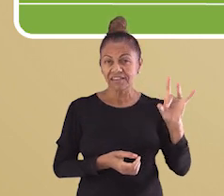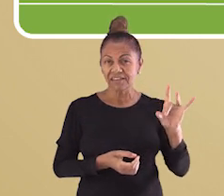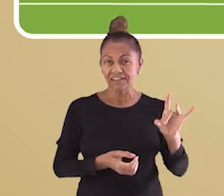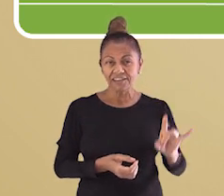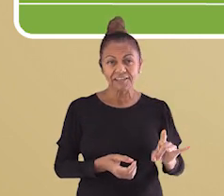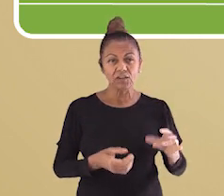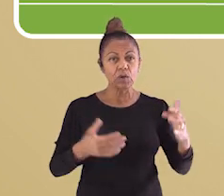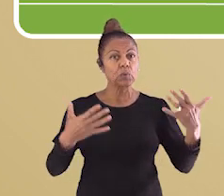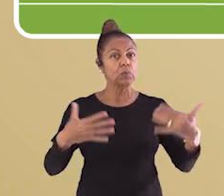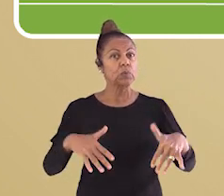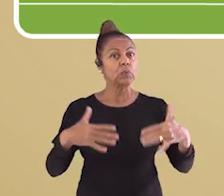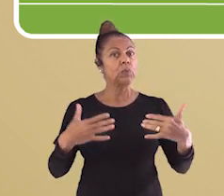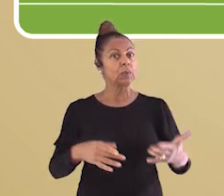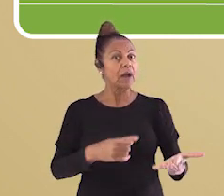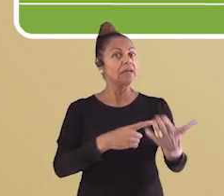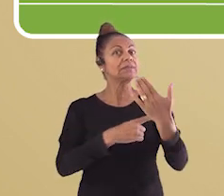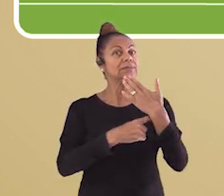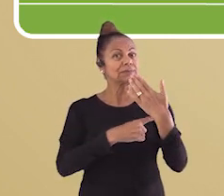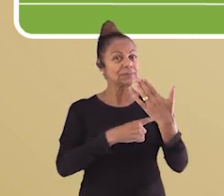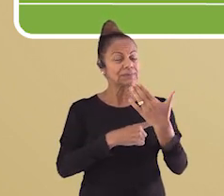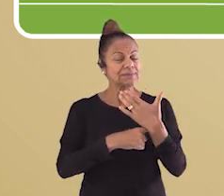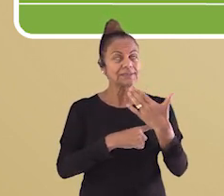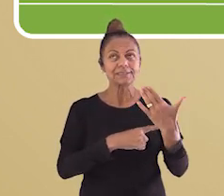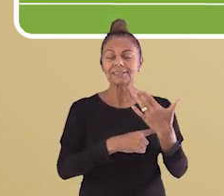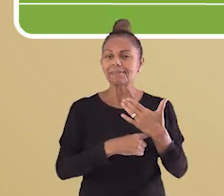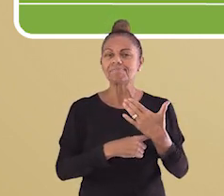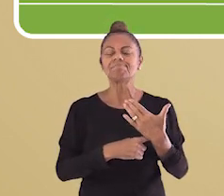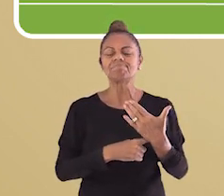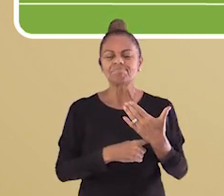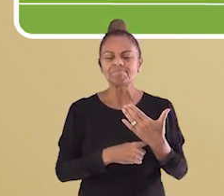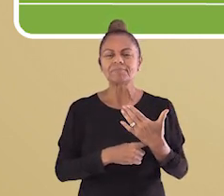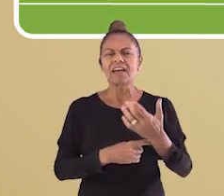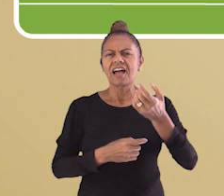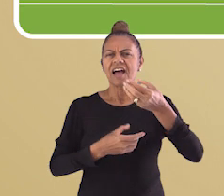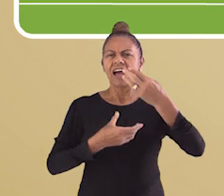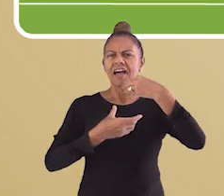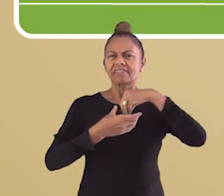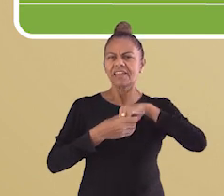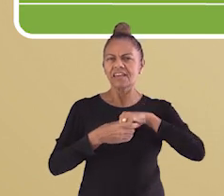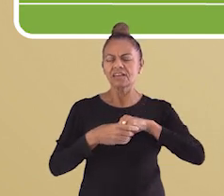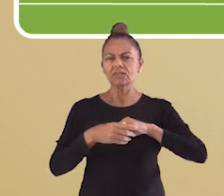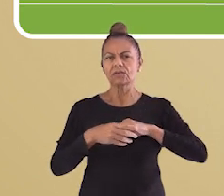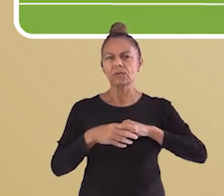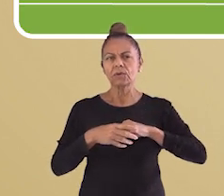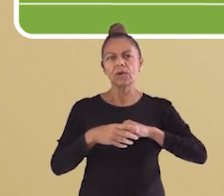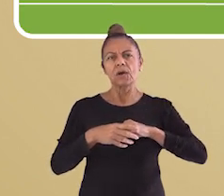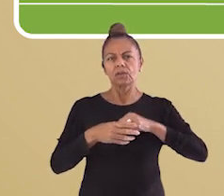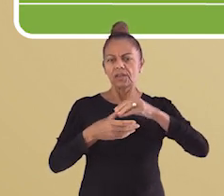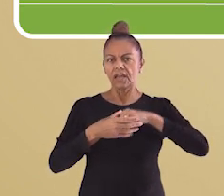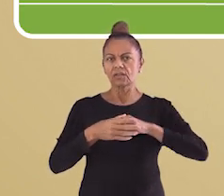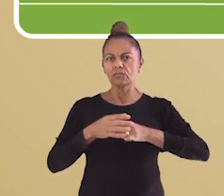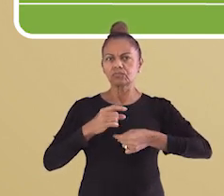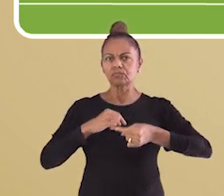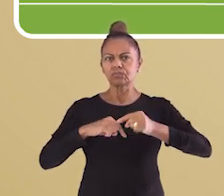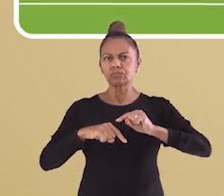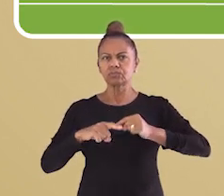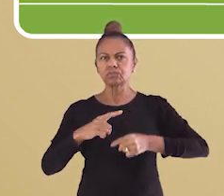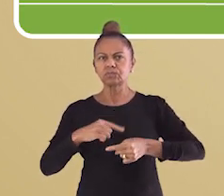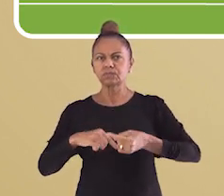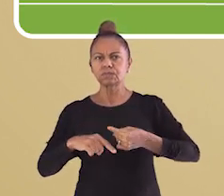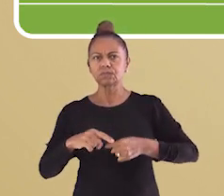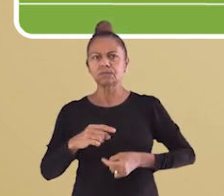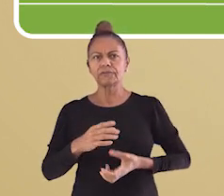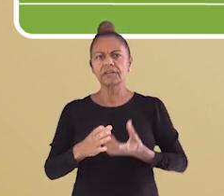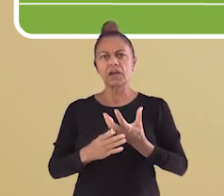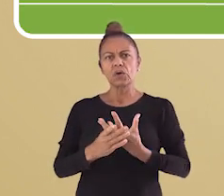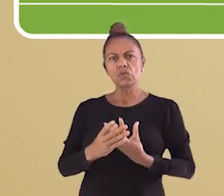junto aos outros nutrientes, ele é o seguinte: ele ajuda o organismo a absorver os outros nutrientes.